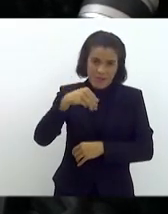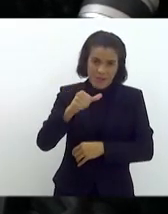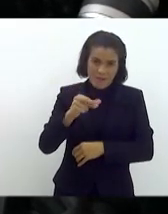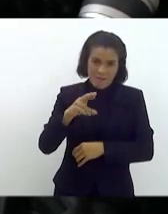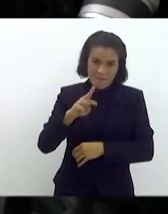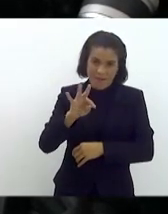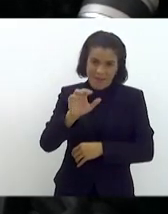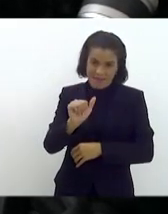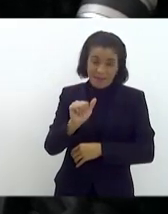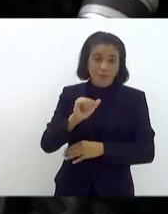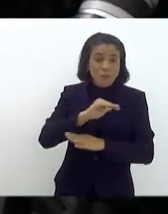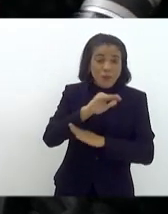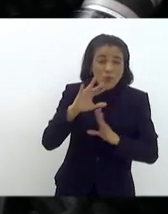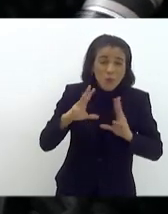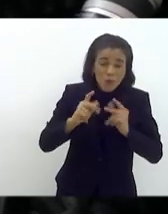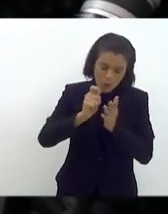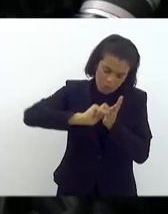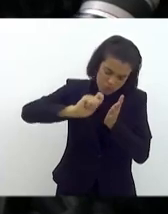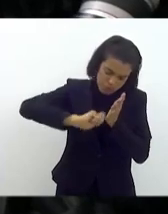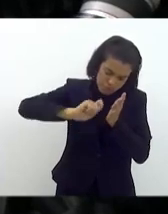são todos analógicos